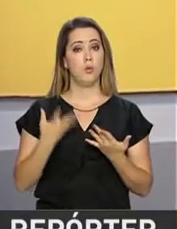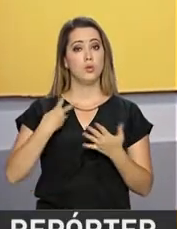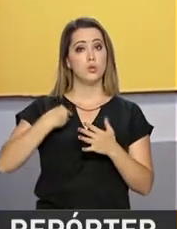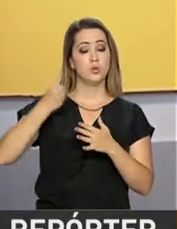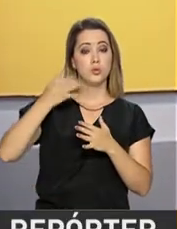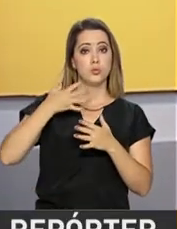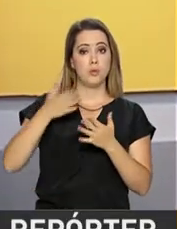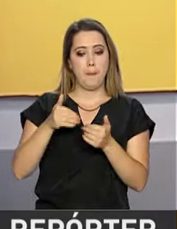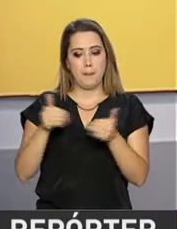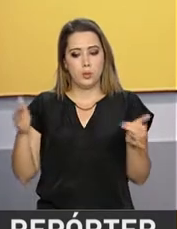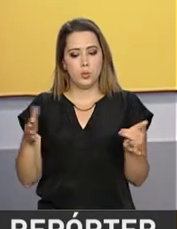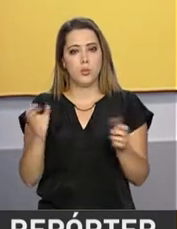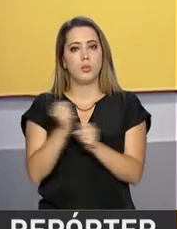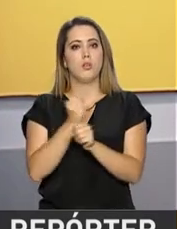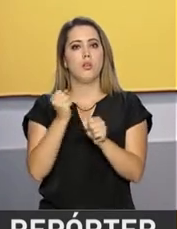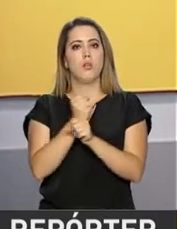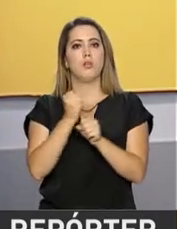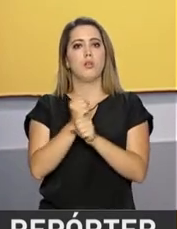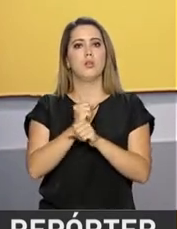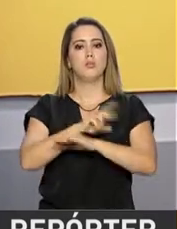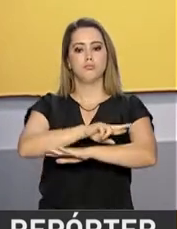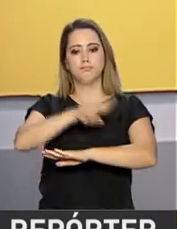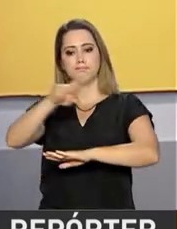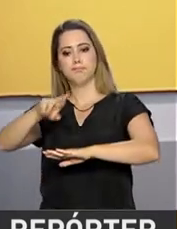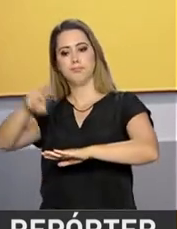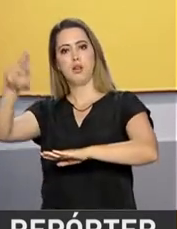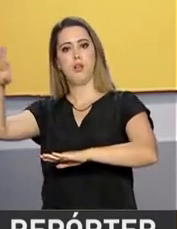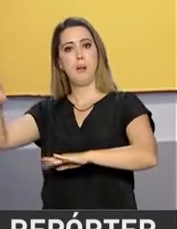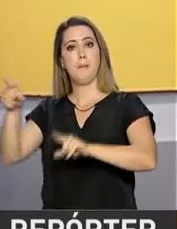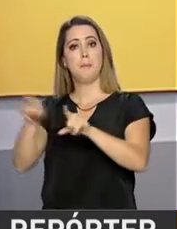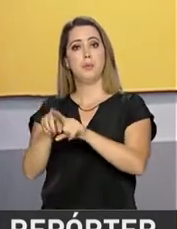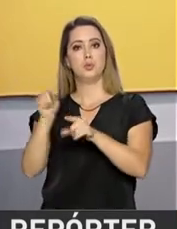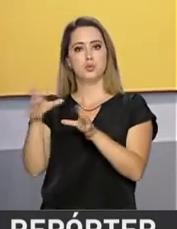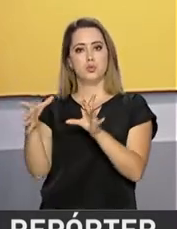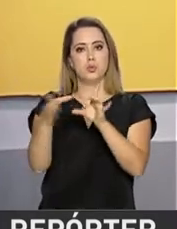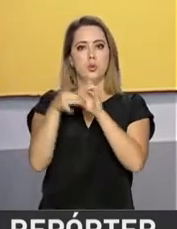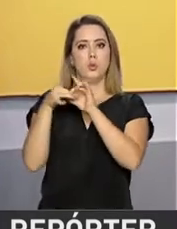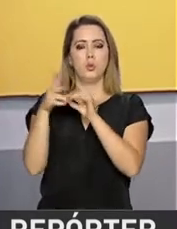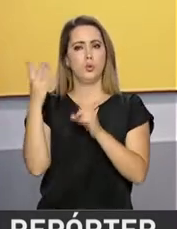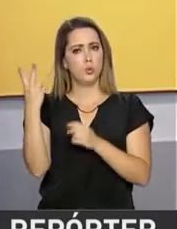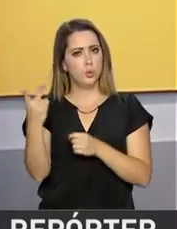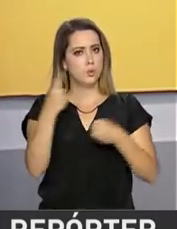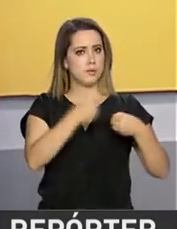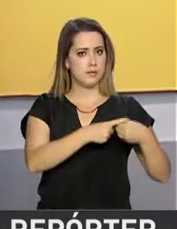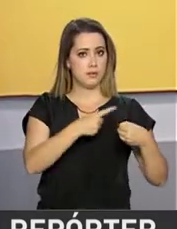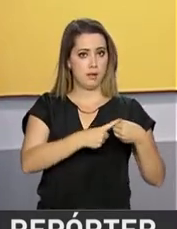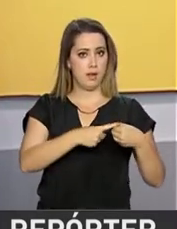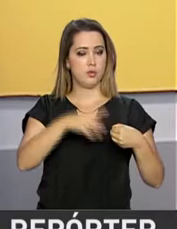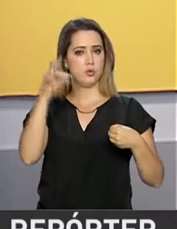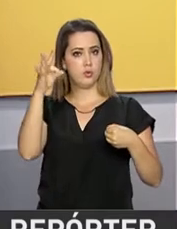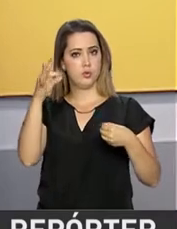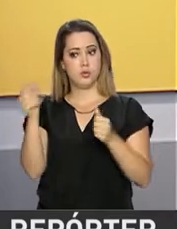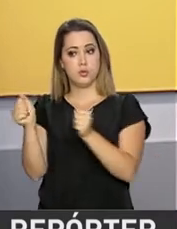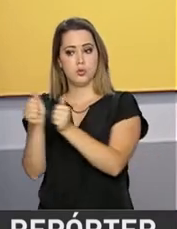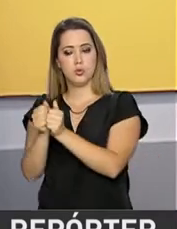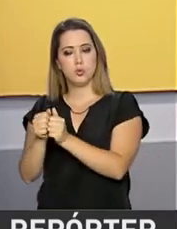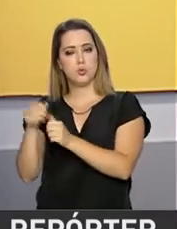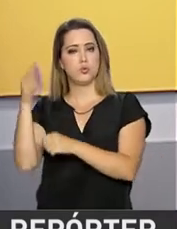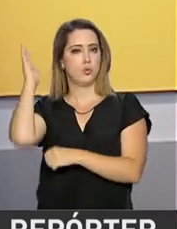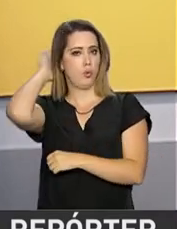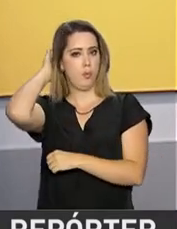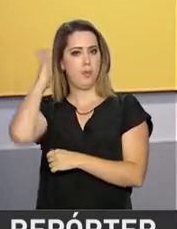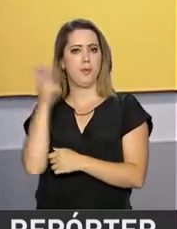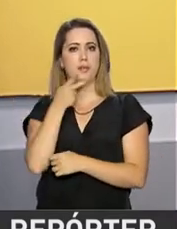o lançamento de obras para a construção da ponte de xambioá que vai ligar o tocantins ao pará o presidente michel temer lembrou o diálogo estabelecido